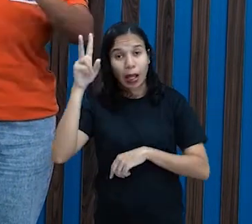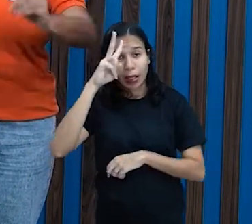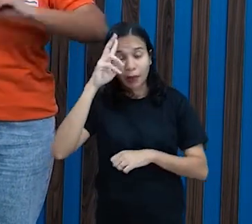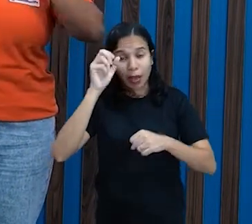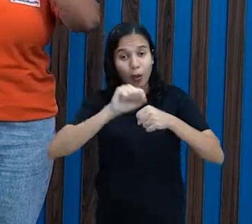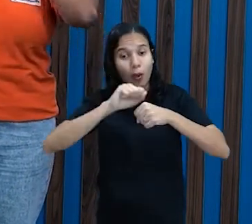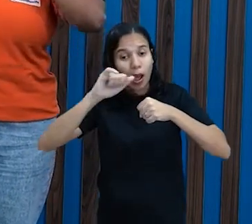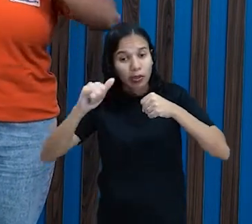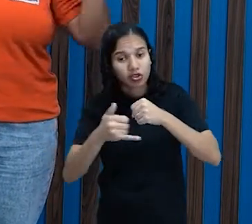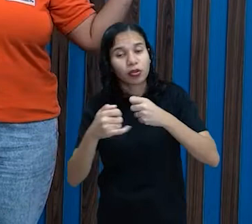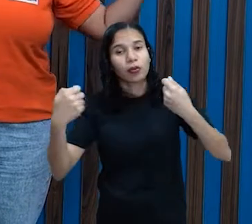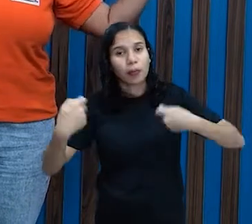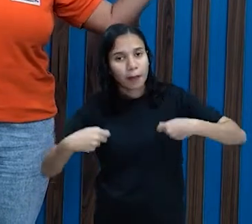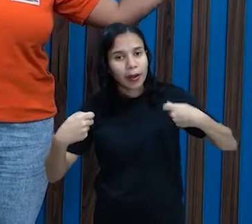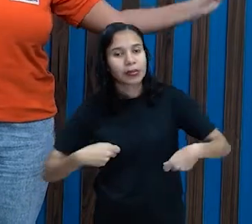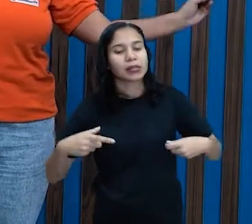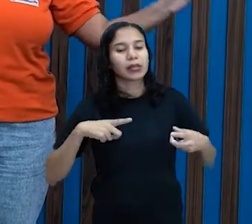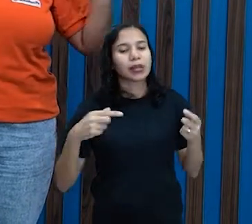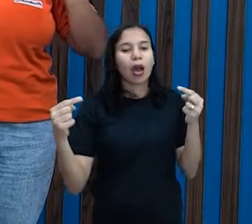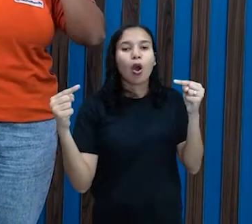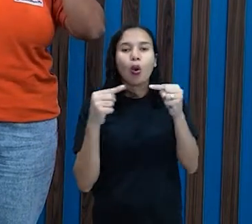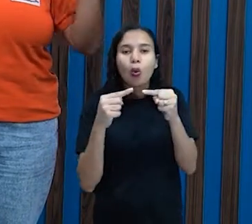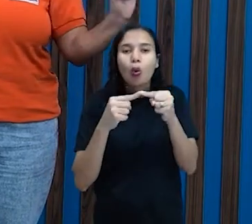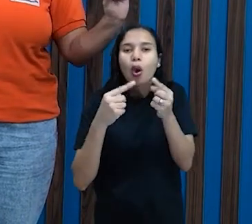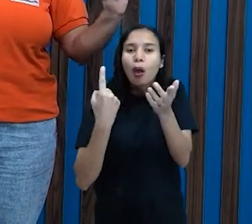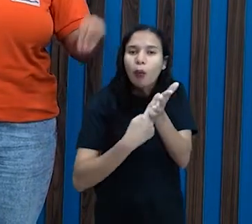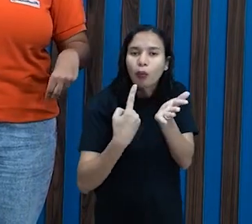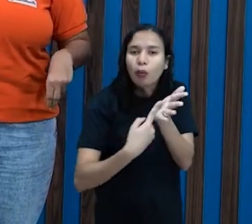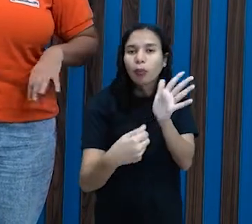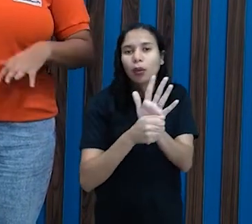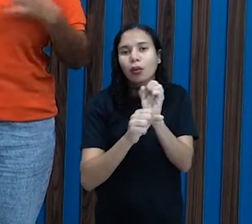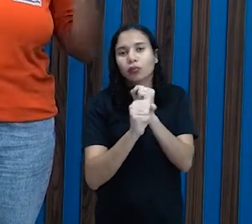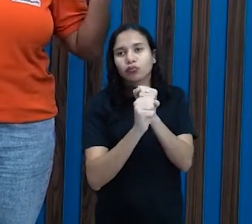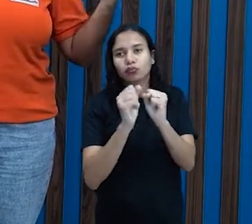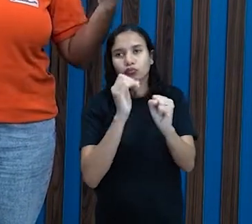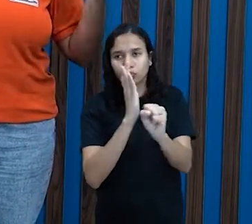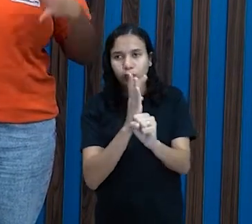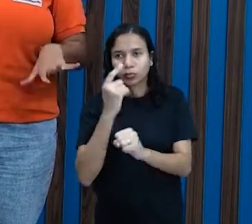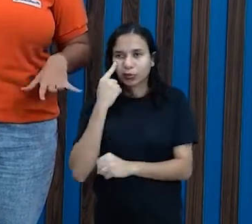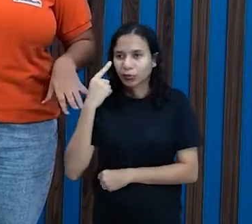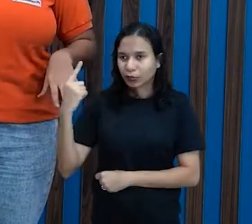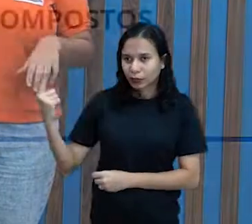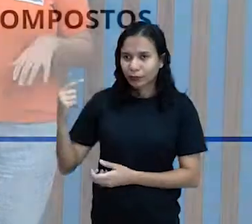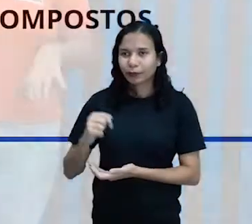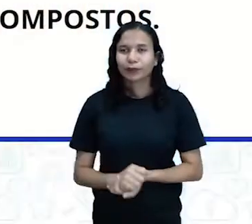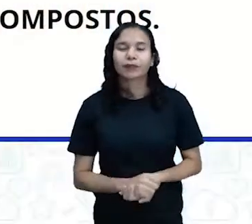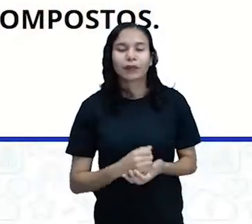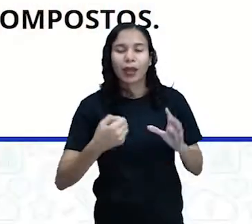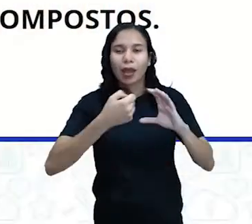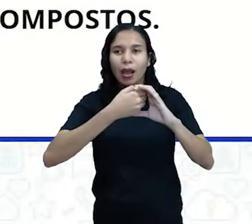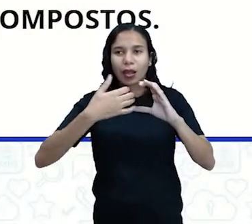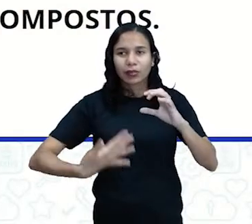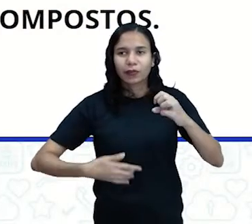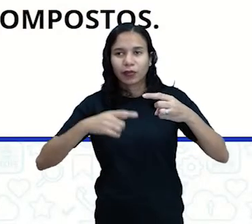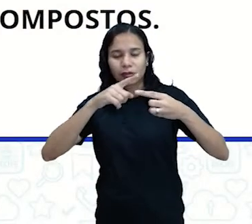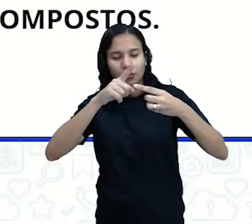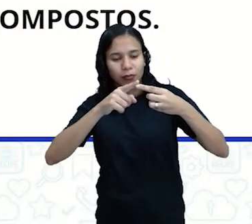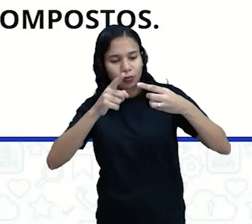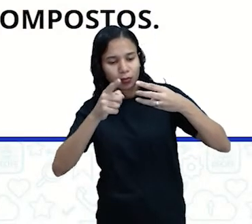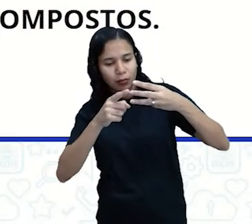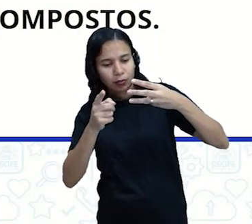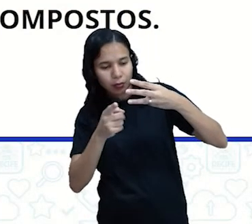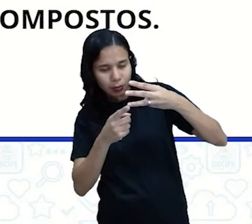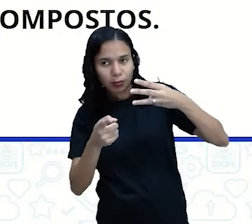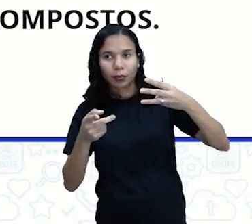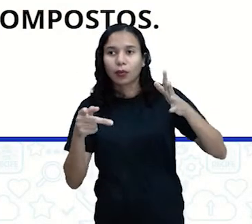ele concorda com o substantivo, tá? Sempre. Então, a gente tem aqui a classificação, que vai ser primitivo